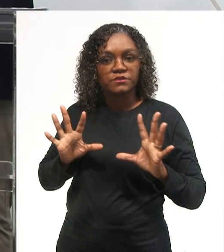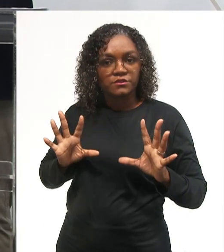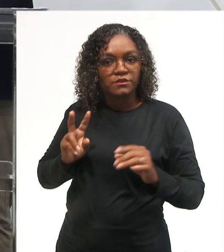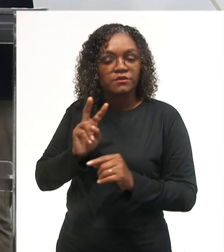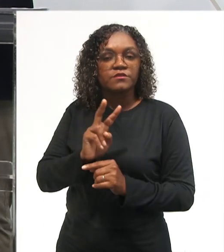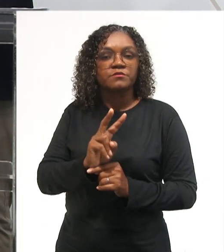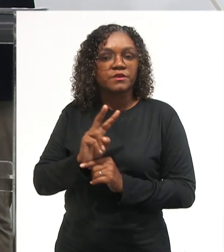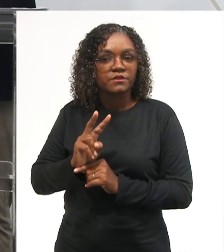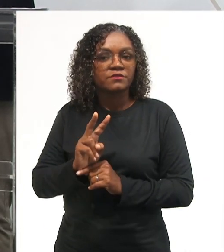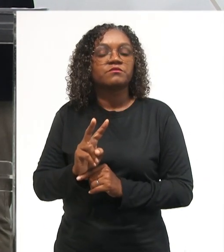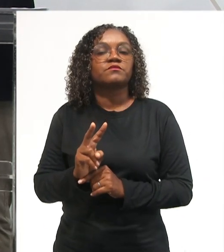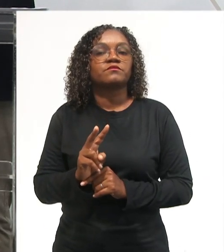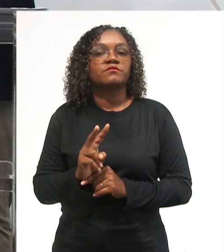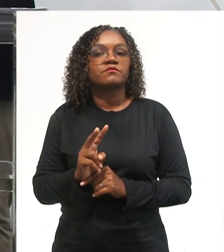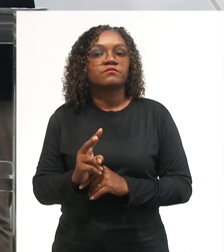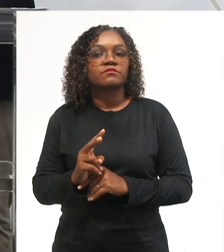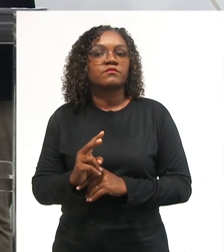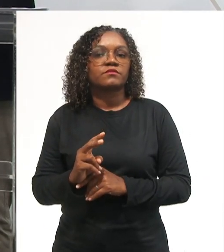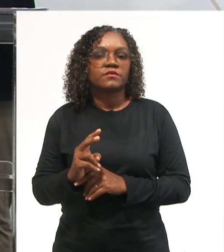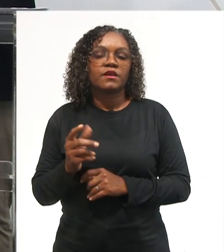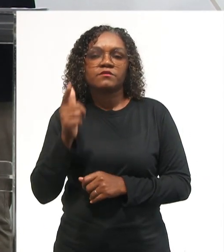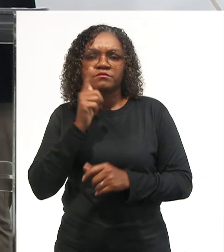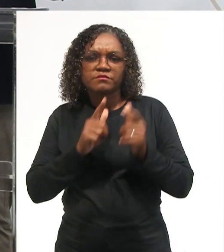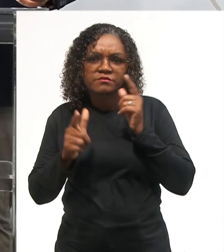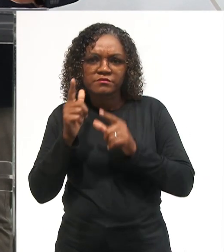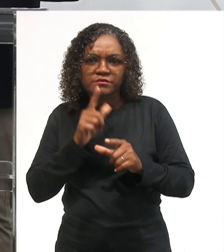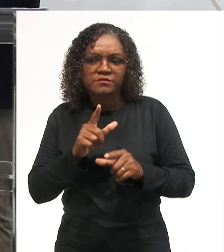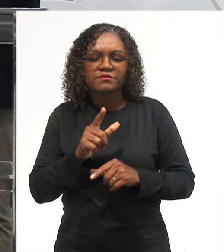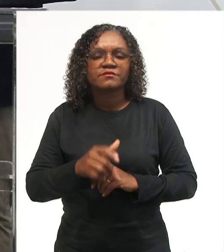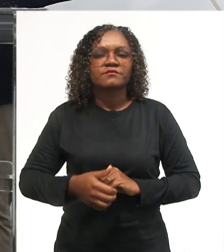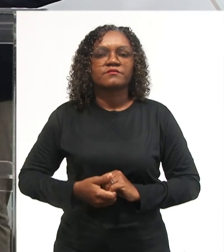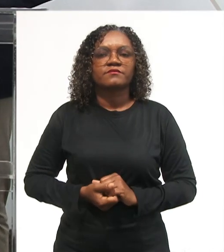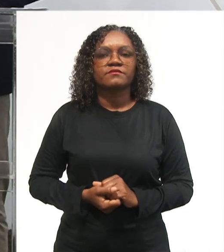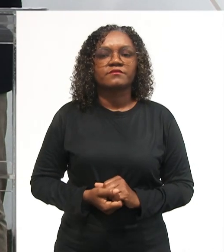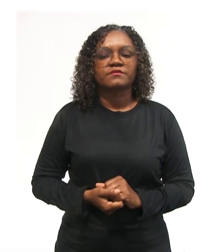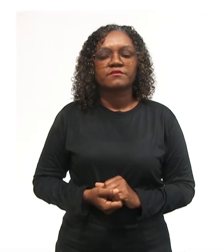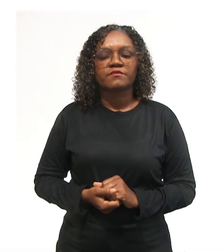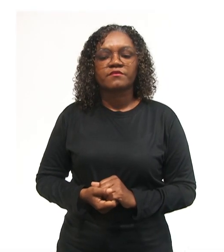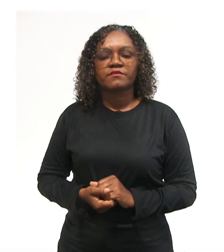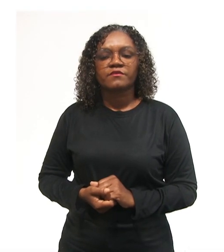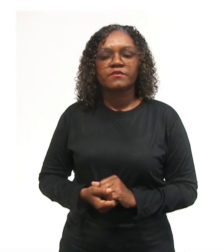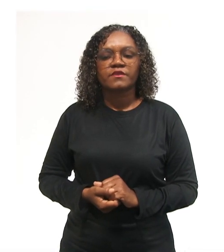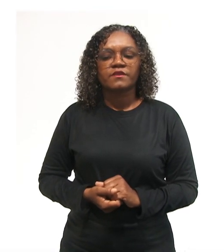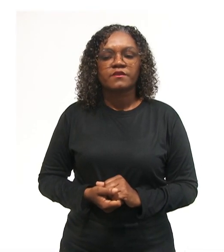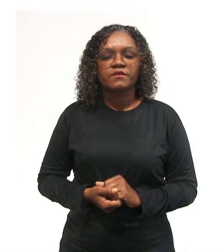que absorvendo essas dificuldades que precisam de um longo prazo.